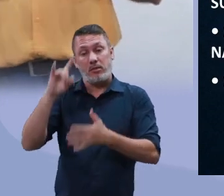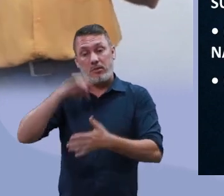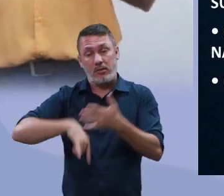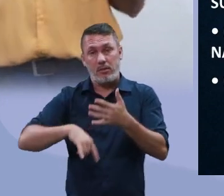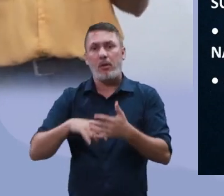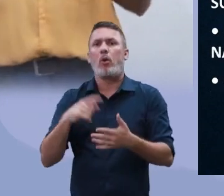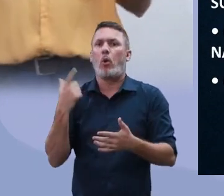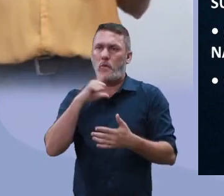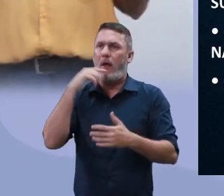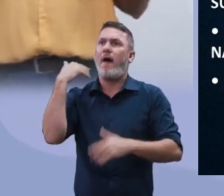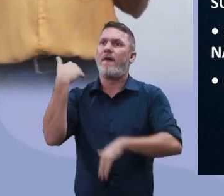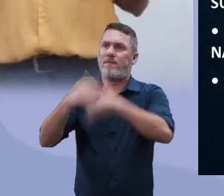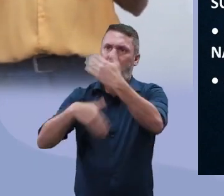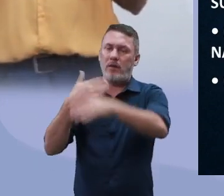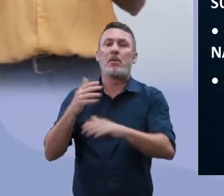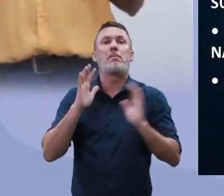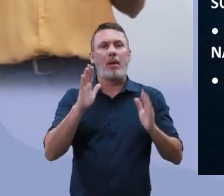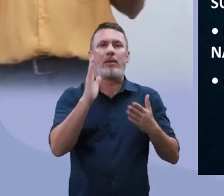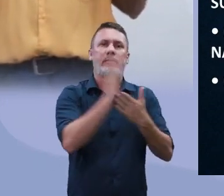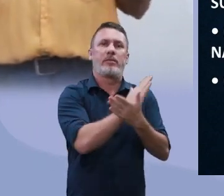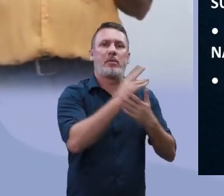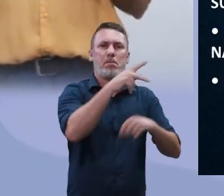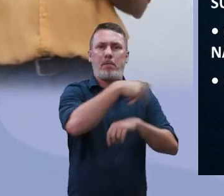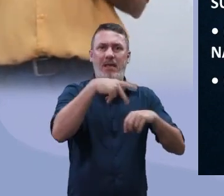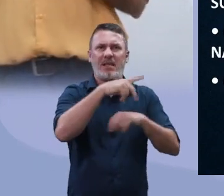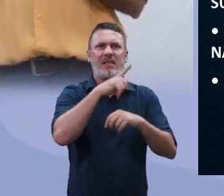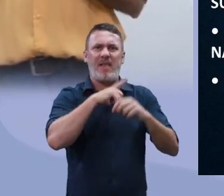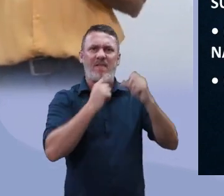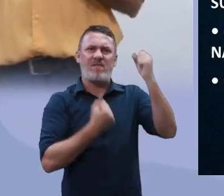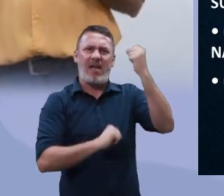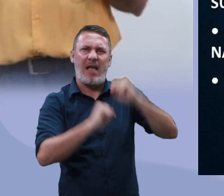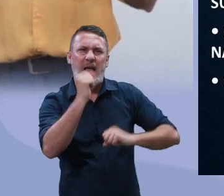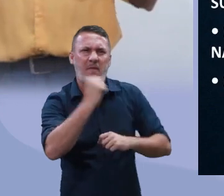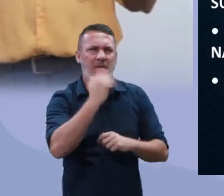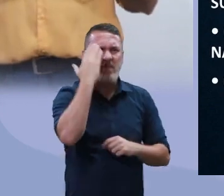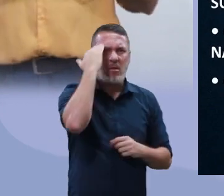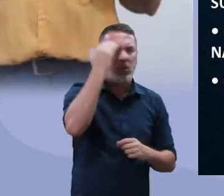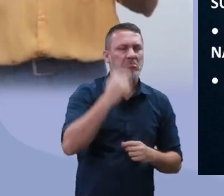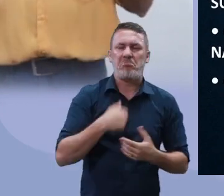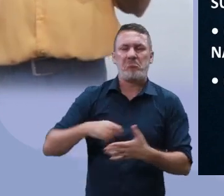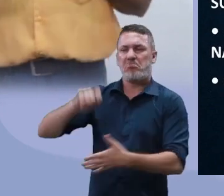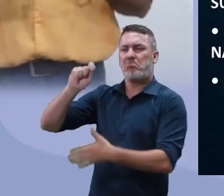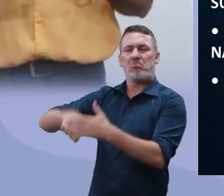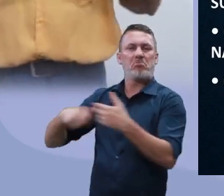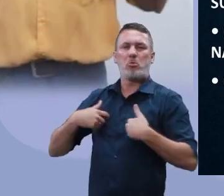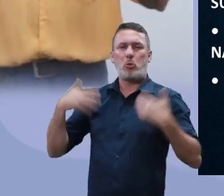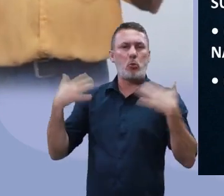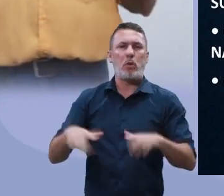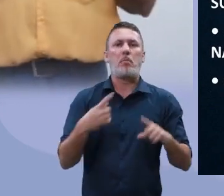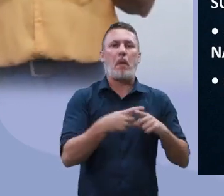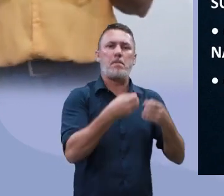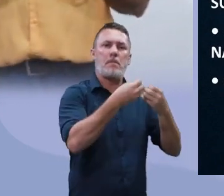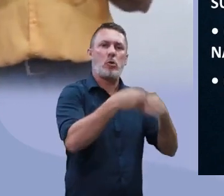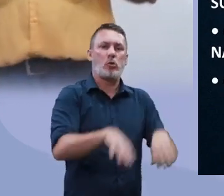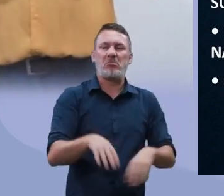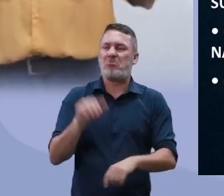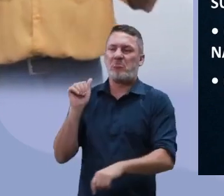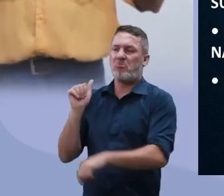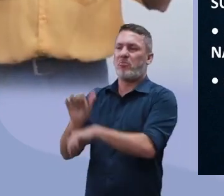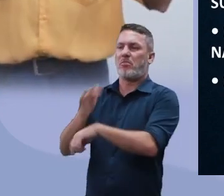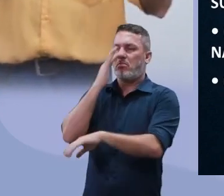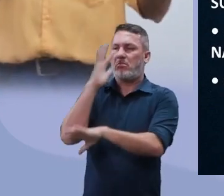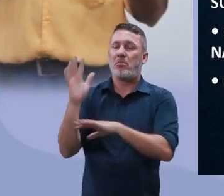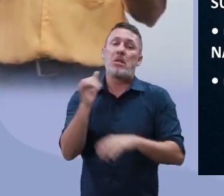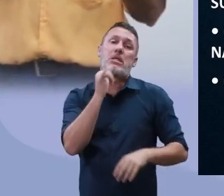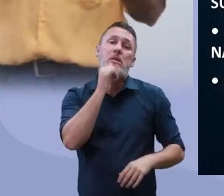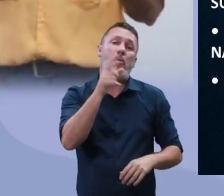de Quioto ele veio como um avanço. Só que países altamente industrializados não ratificaram, não assinaram e não assinaram até hoje. A